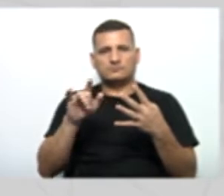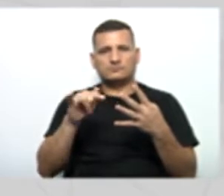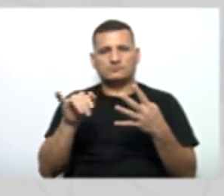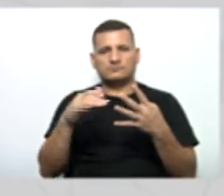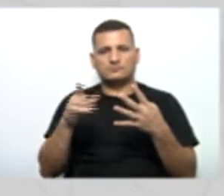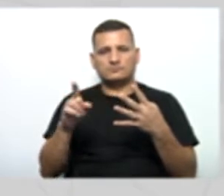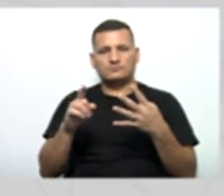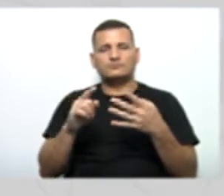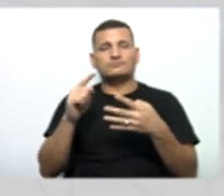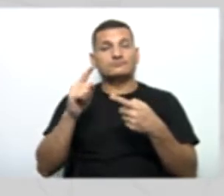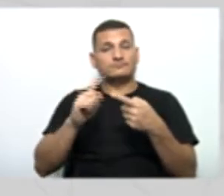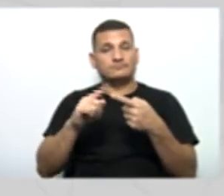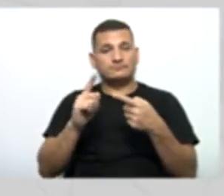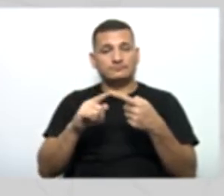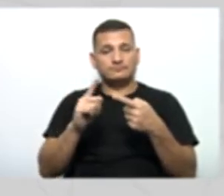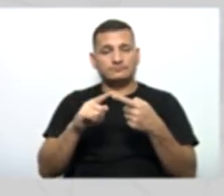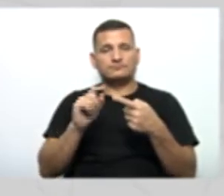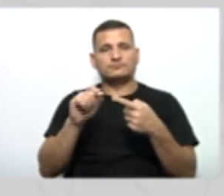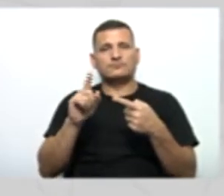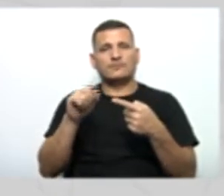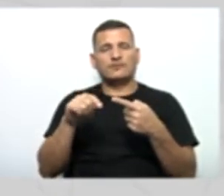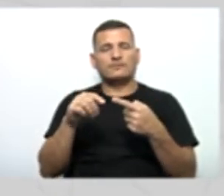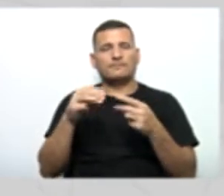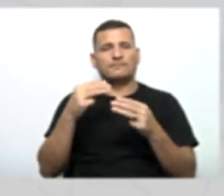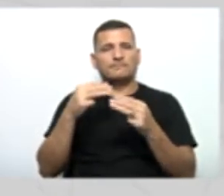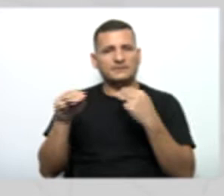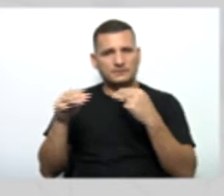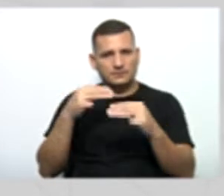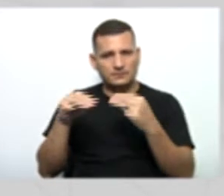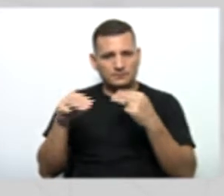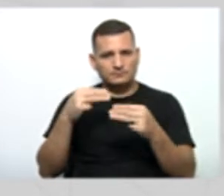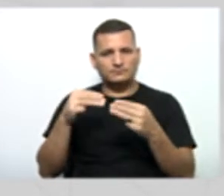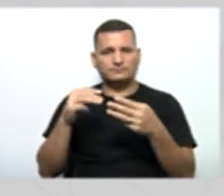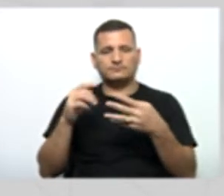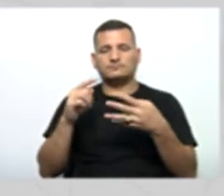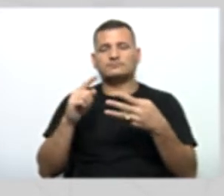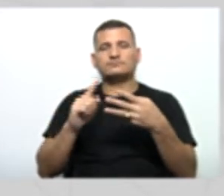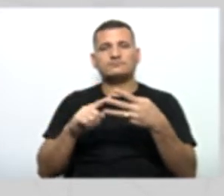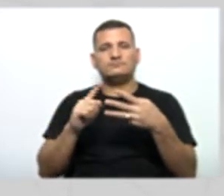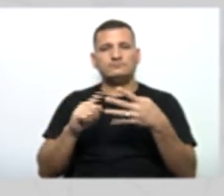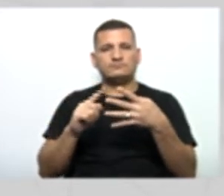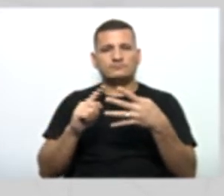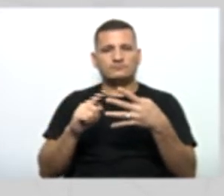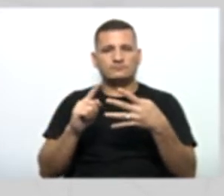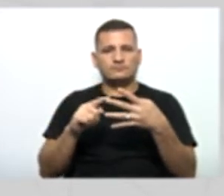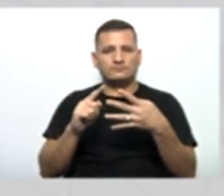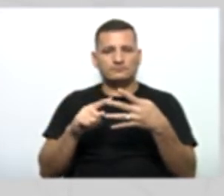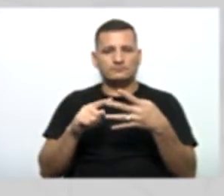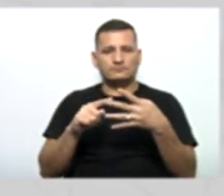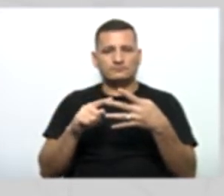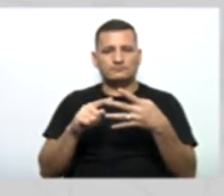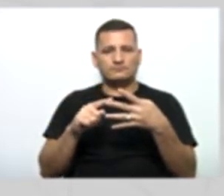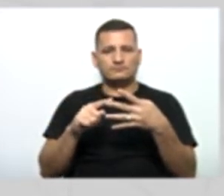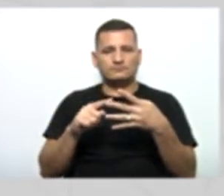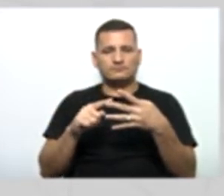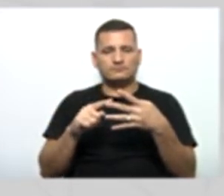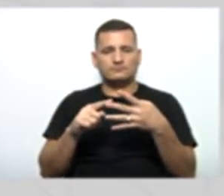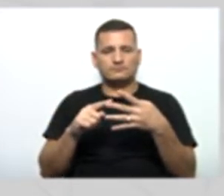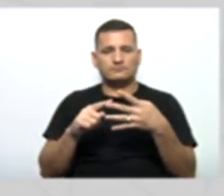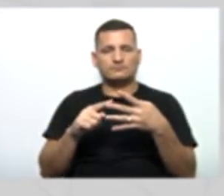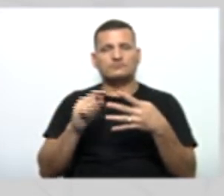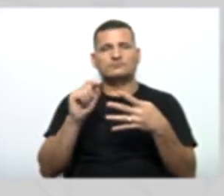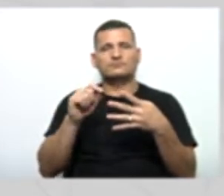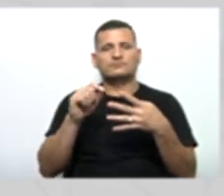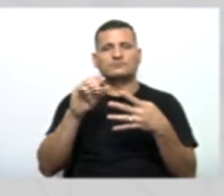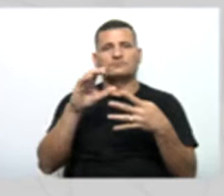Ó, representa a troca de mensagem, ok? A inclusão representa um